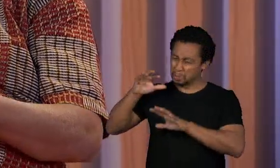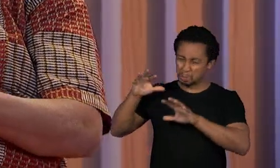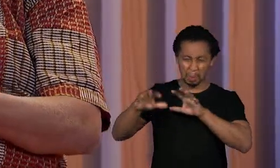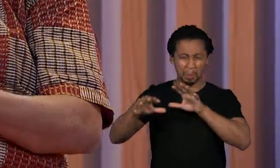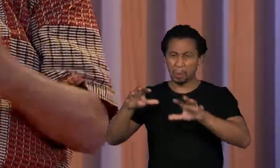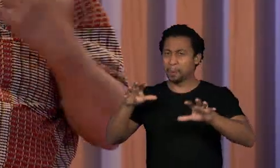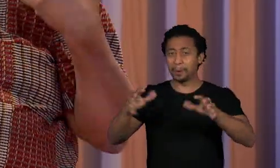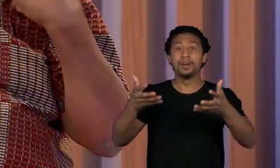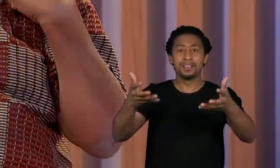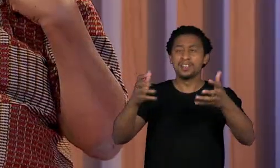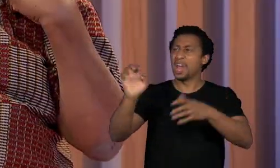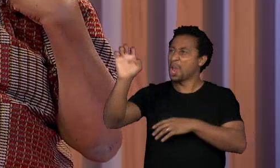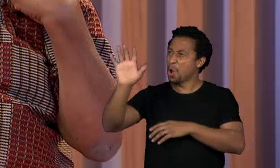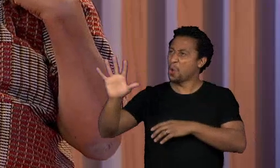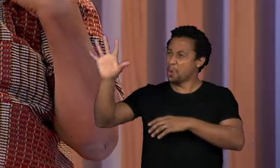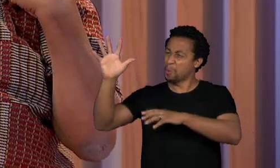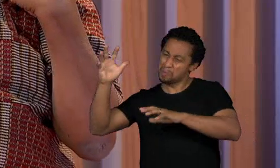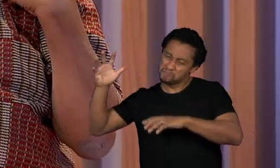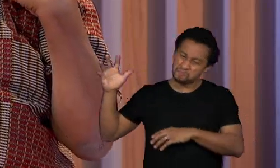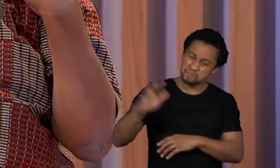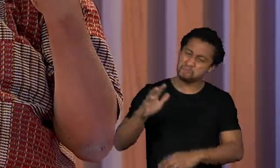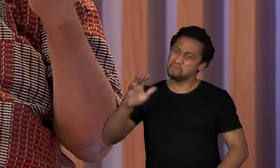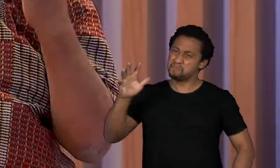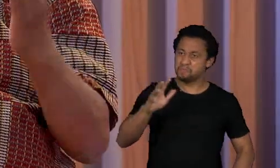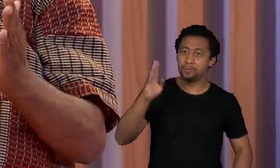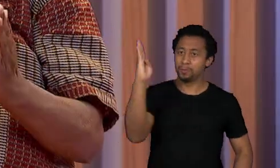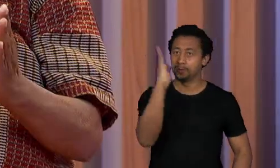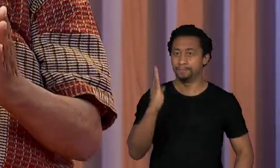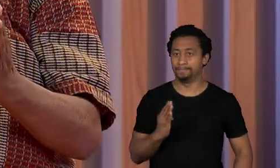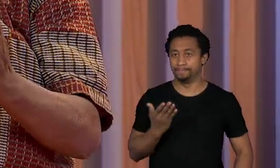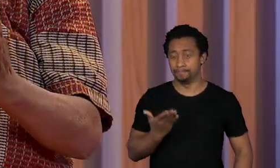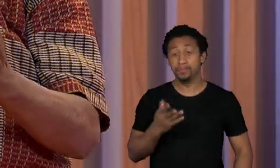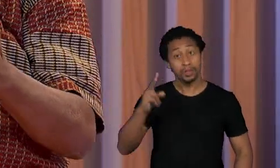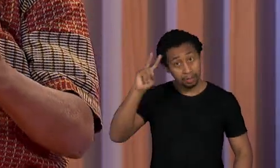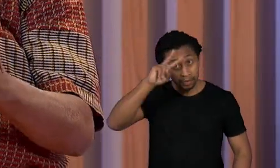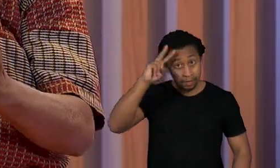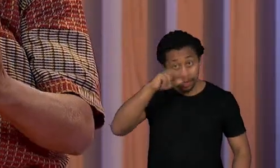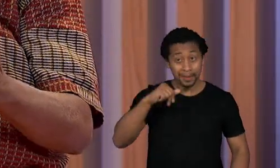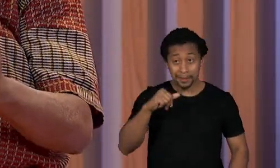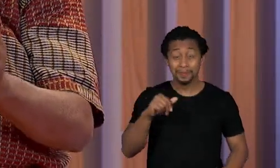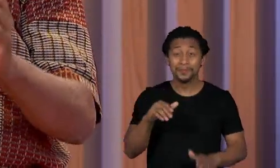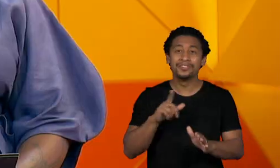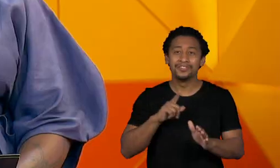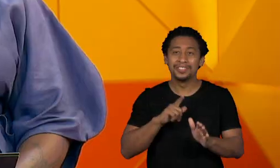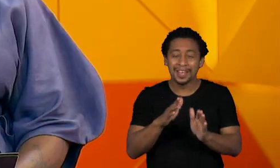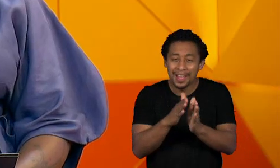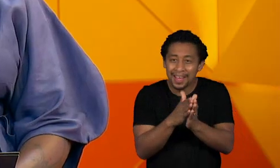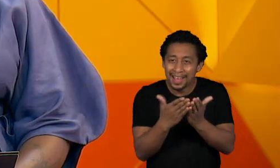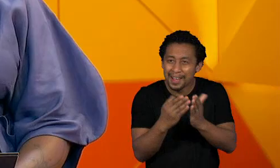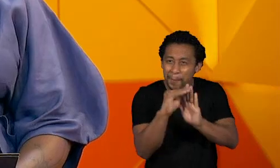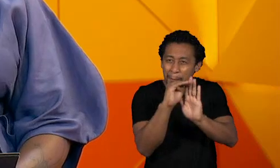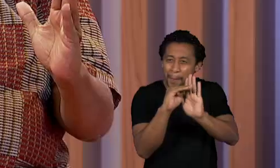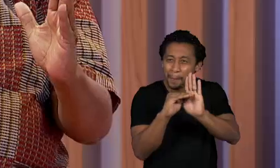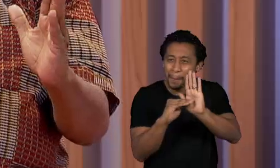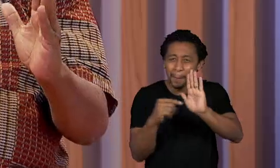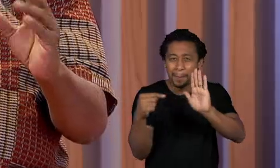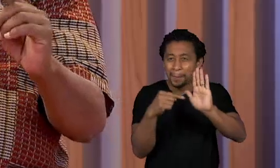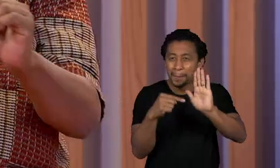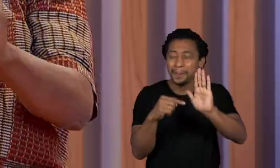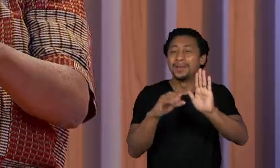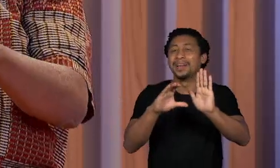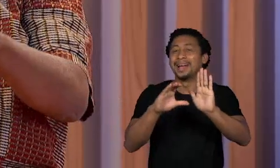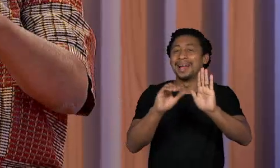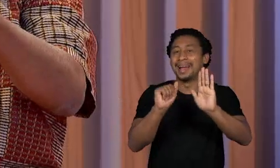né? Eu me lembro que eu fui alfabetizado pela cartilha Caminho Suave. Eu também. A cartilha Caminho